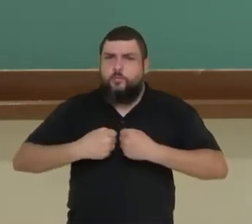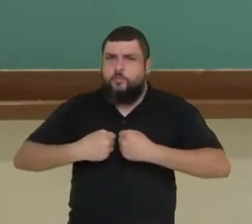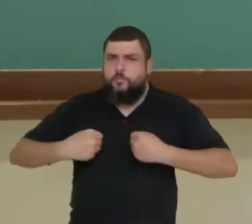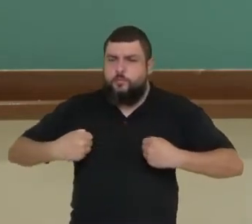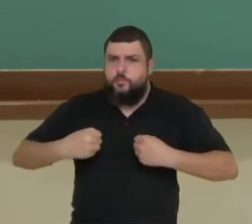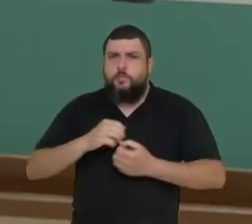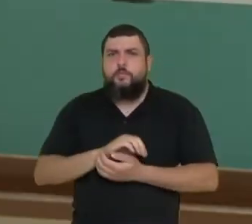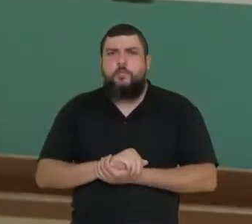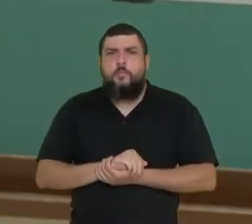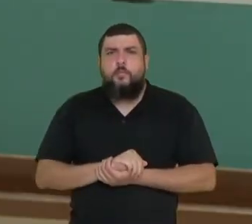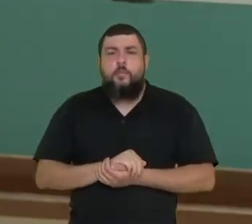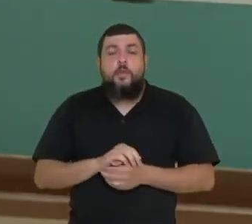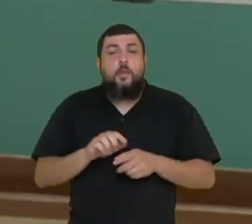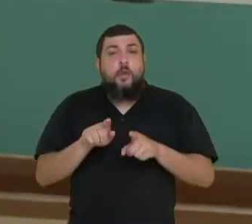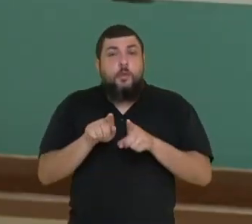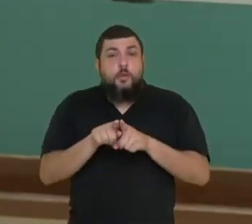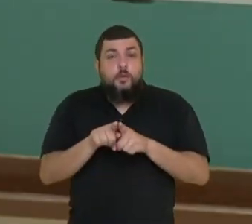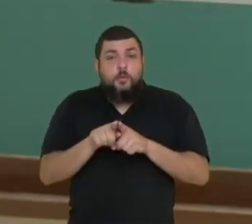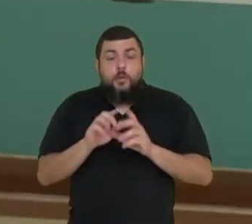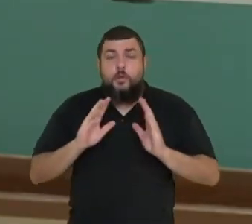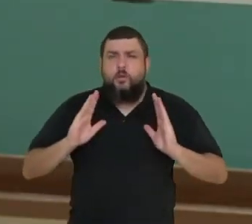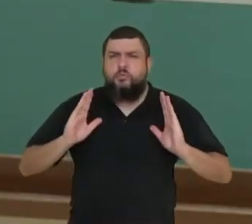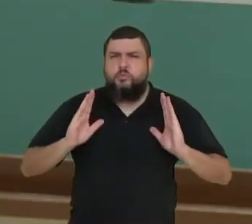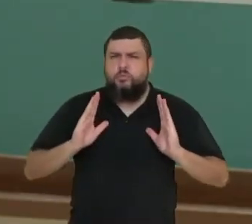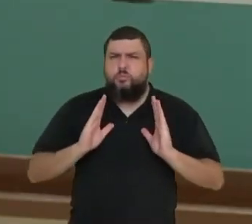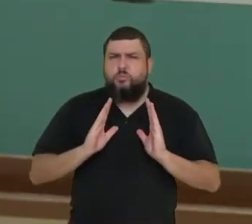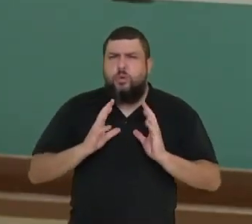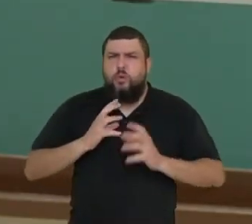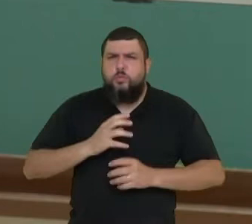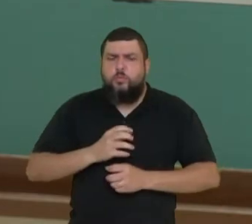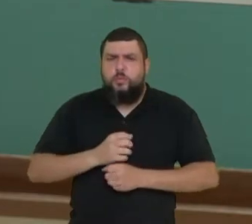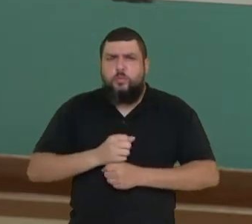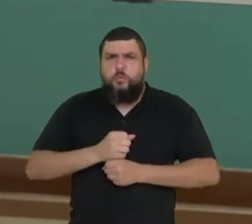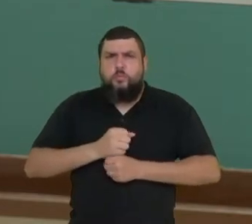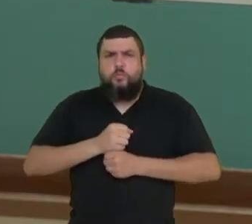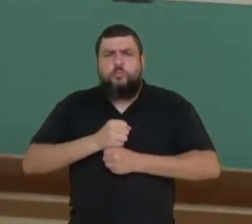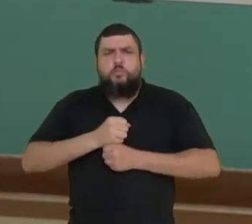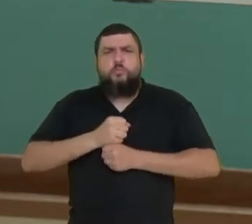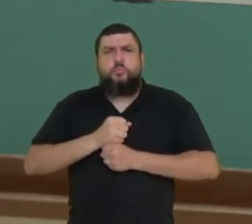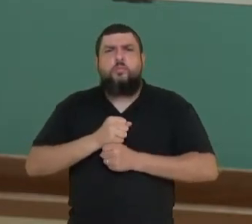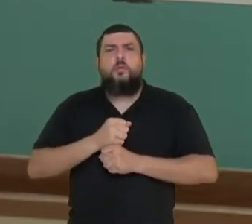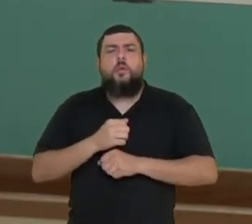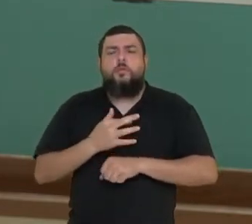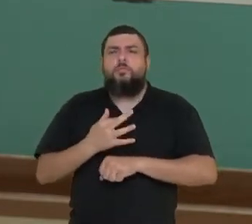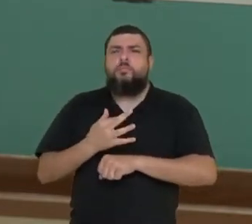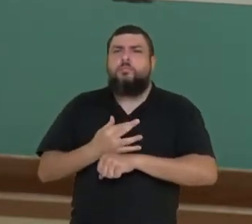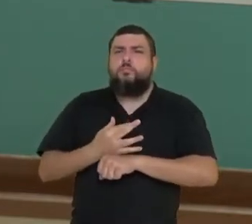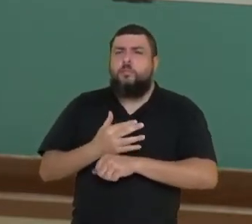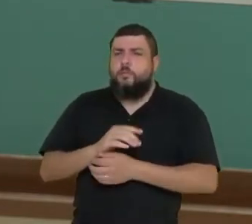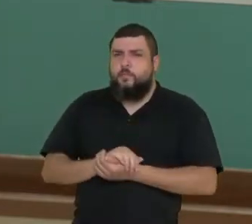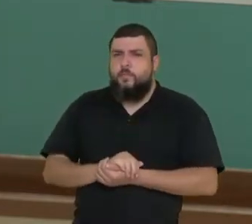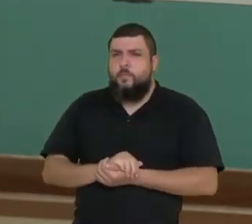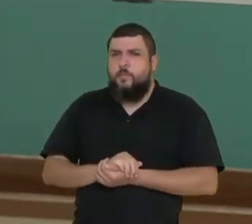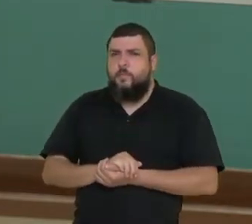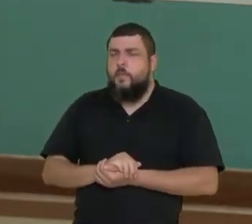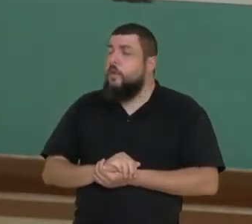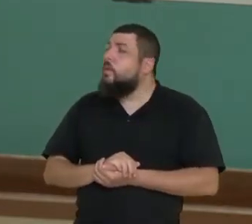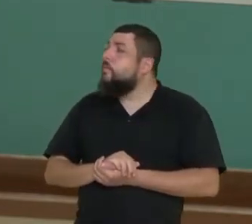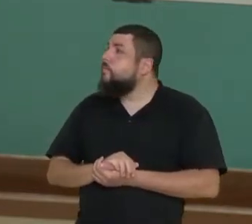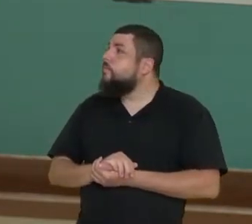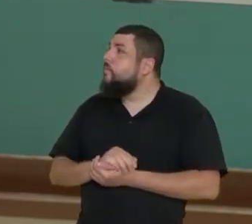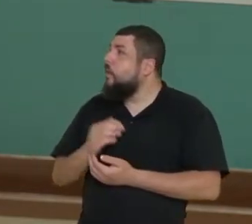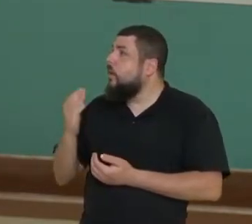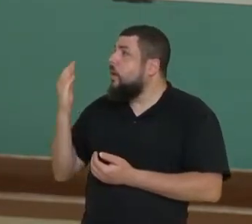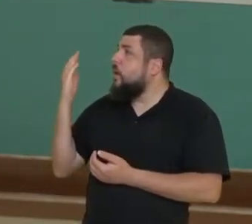E a energia acumulada por ela é igual a kx² sobre 2. Essas energias, elas formam a